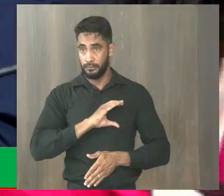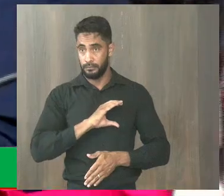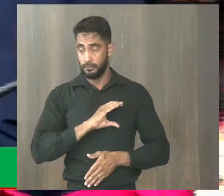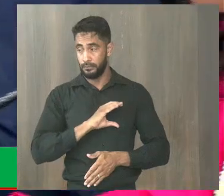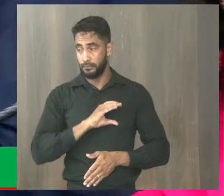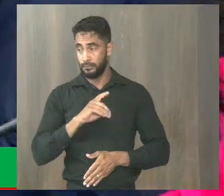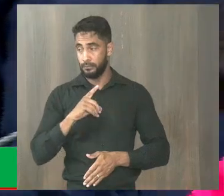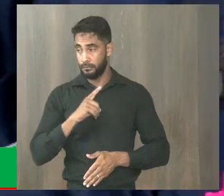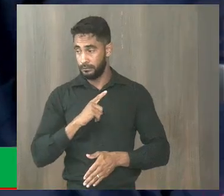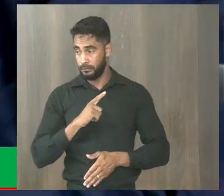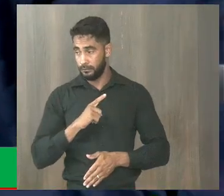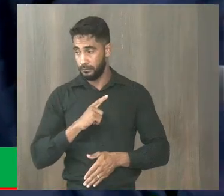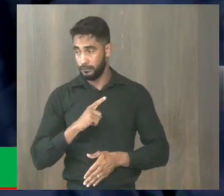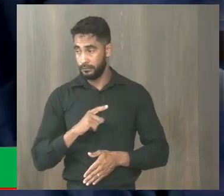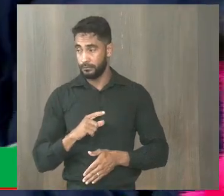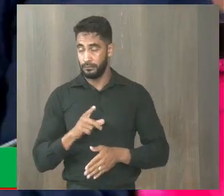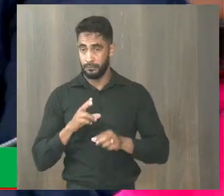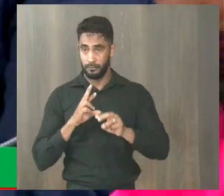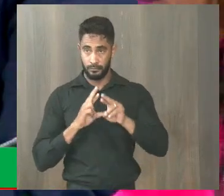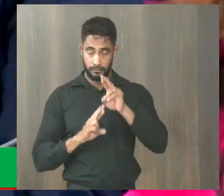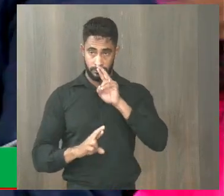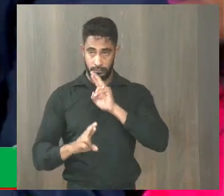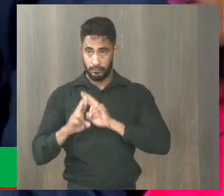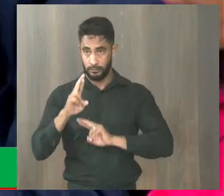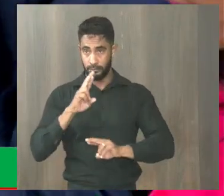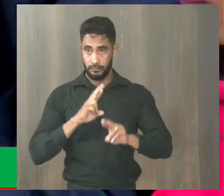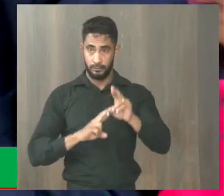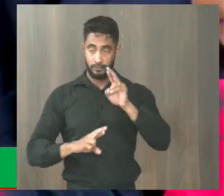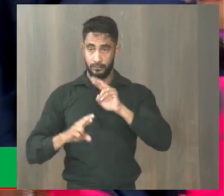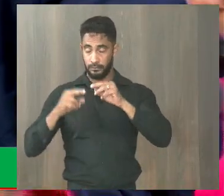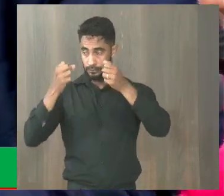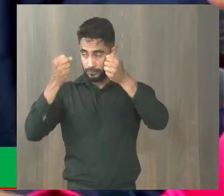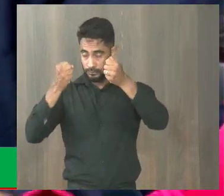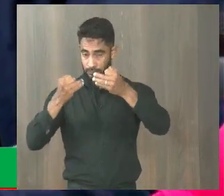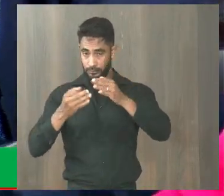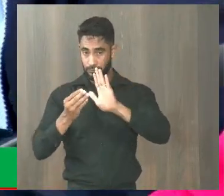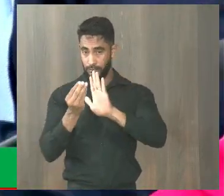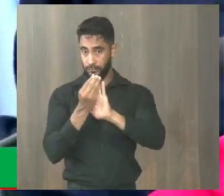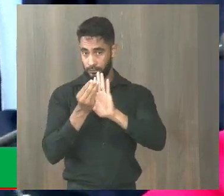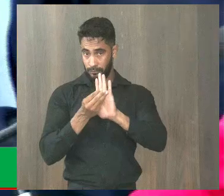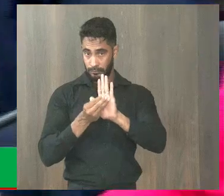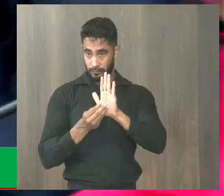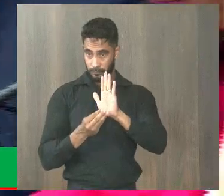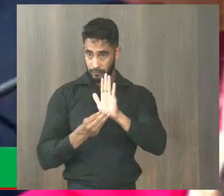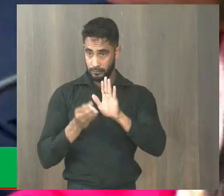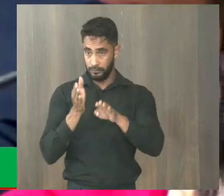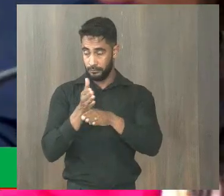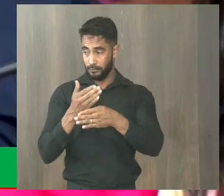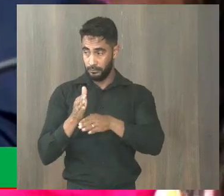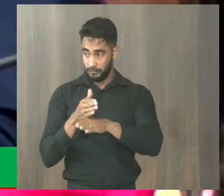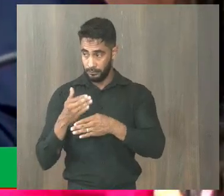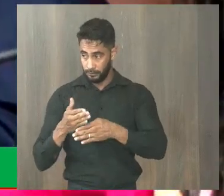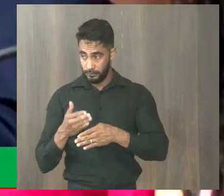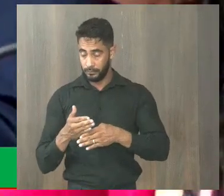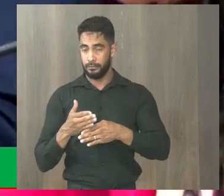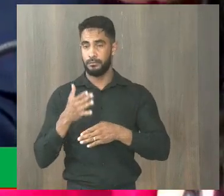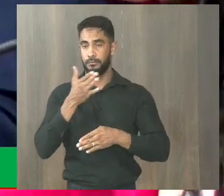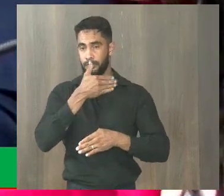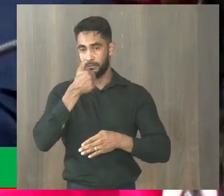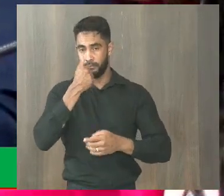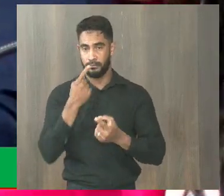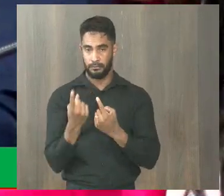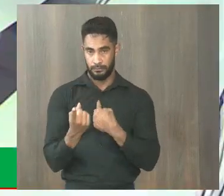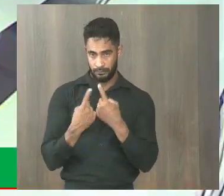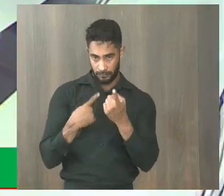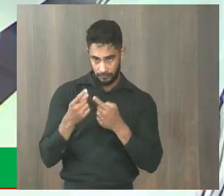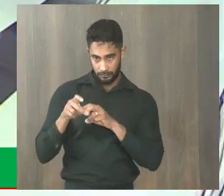tiver algum requerimento relacionado ao que eu vou falar sobre o cronograma de obras, principalmente melhoramentos das estradas